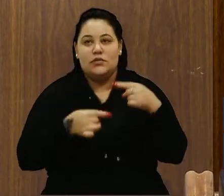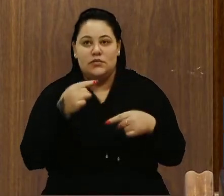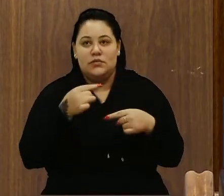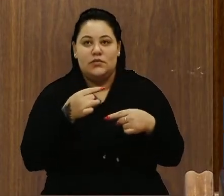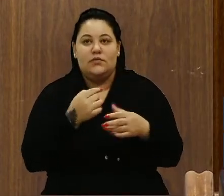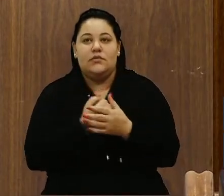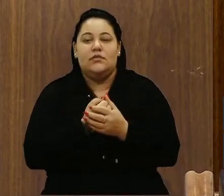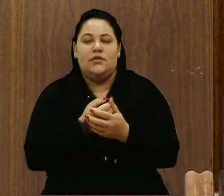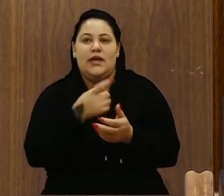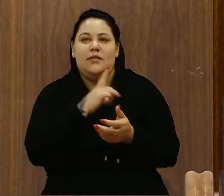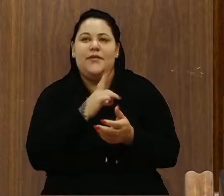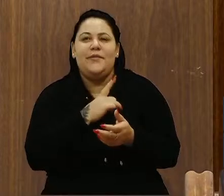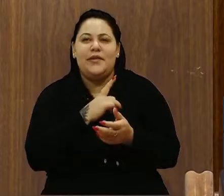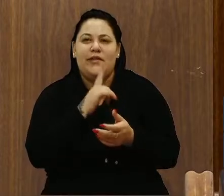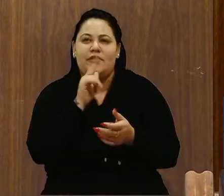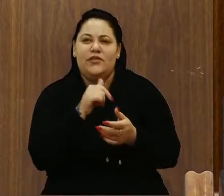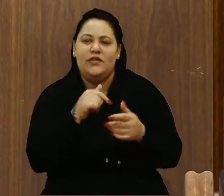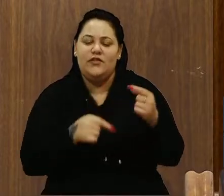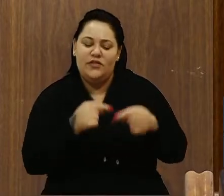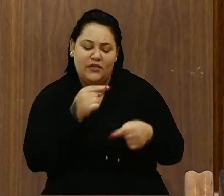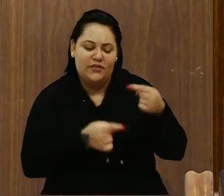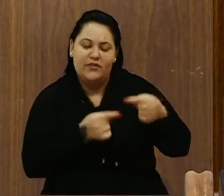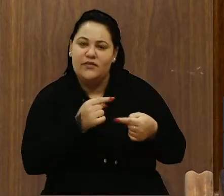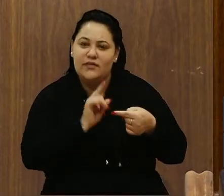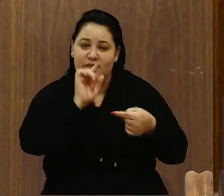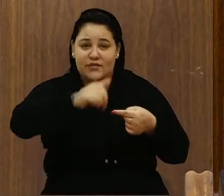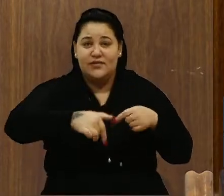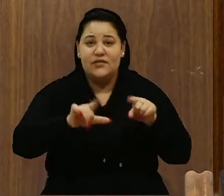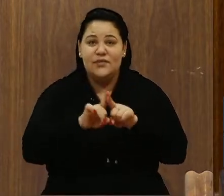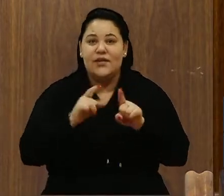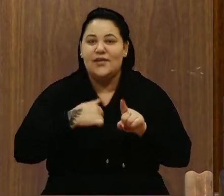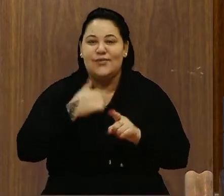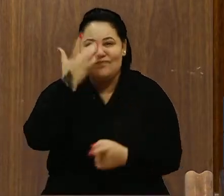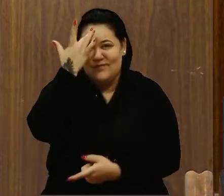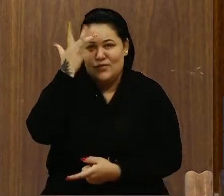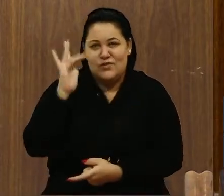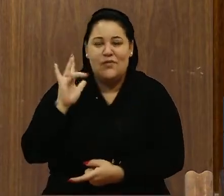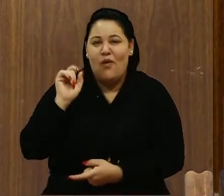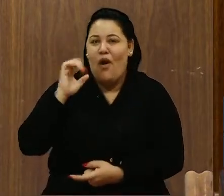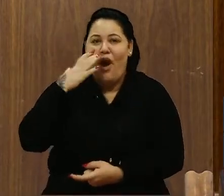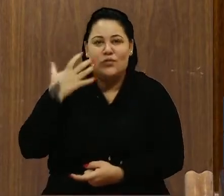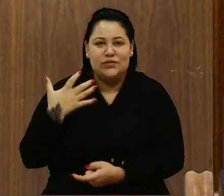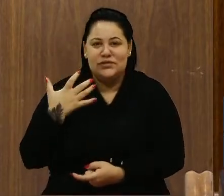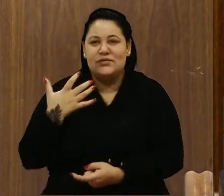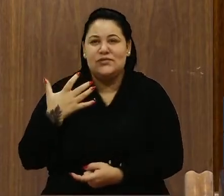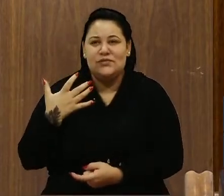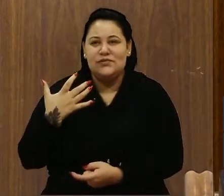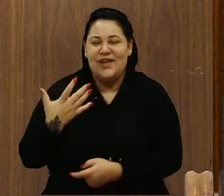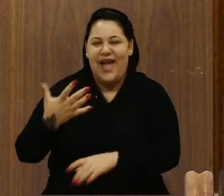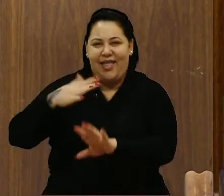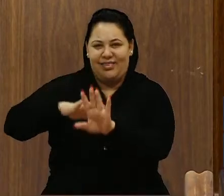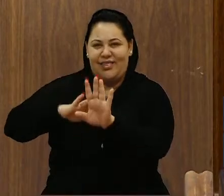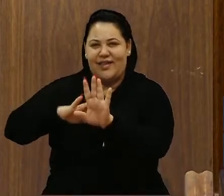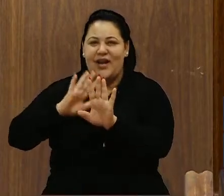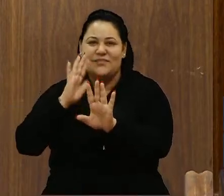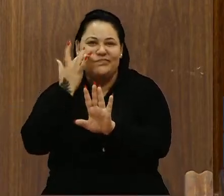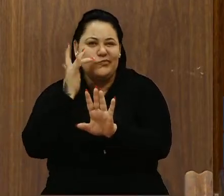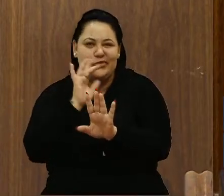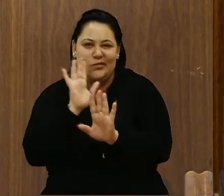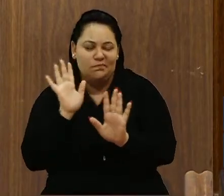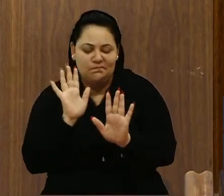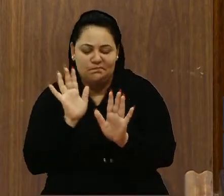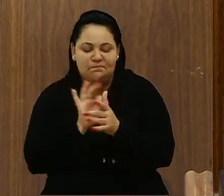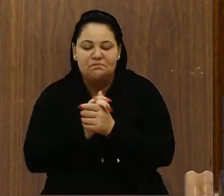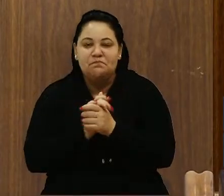Teve alguma discussão aqui, mas foi... Eu, pelo menos, não fiquei sabendo exatamente, foi mais nos bastidores, mas eu quero aproveitar